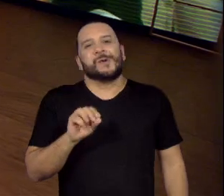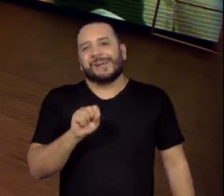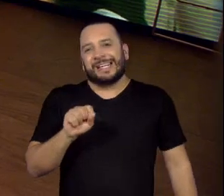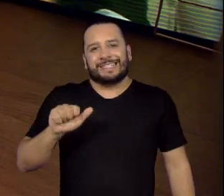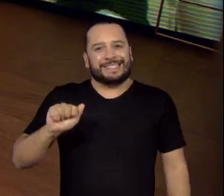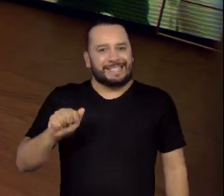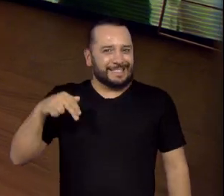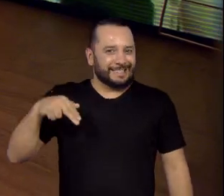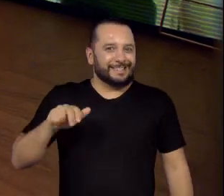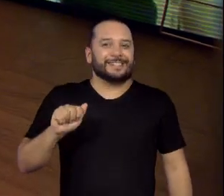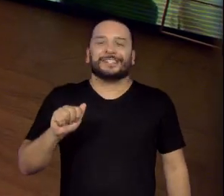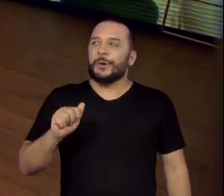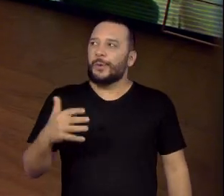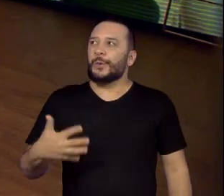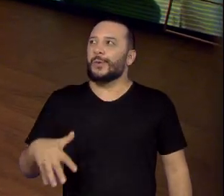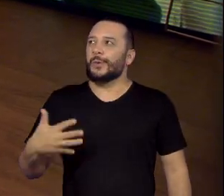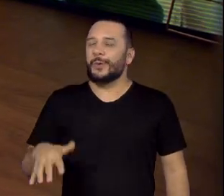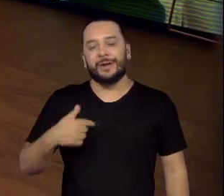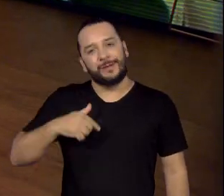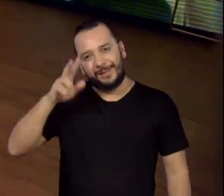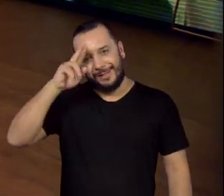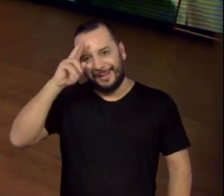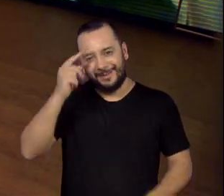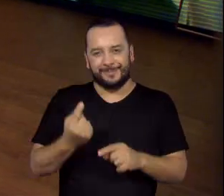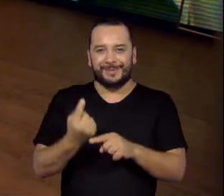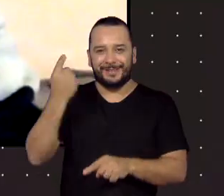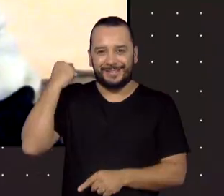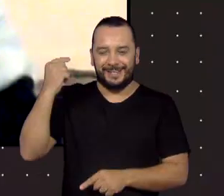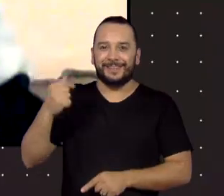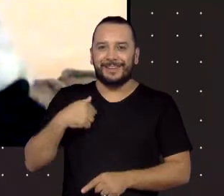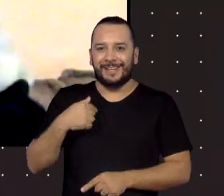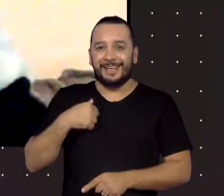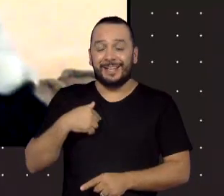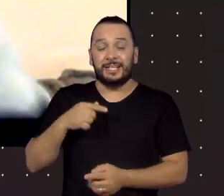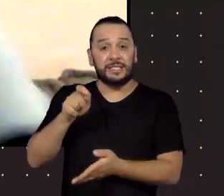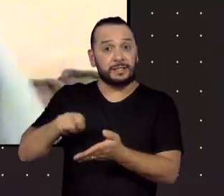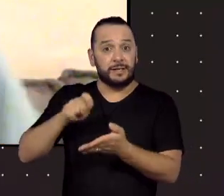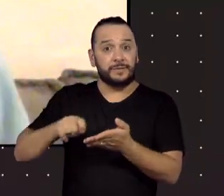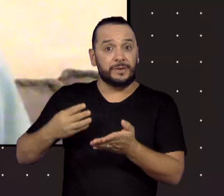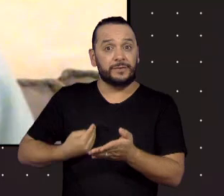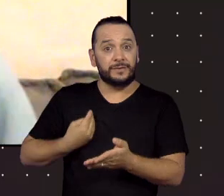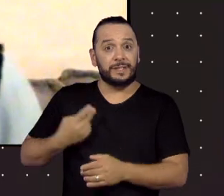Ela me mandou há um tempo atrás uma biografia que ela fez.